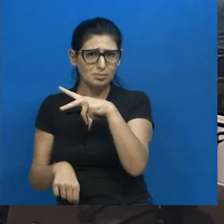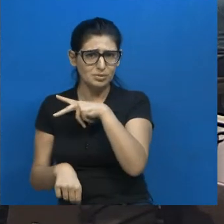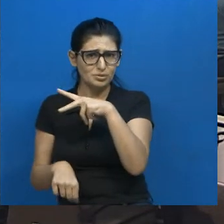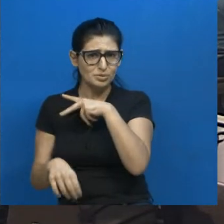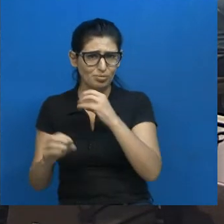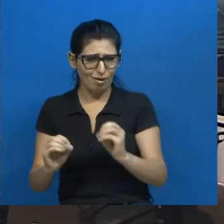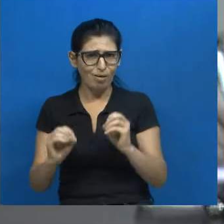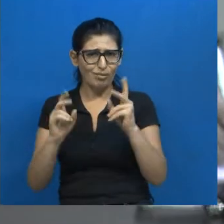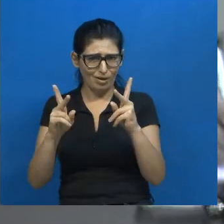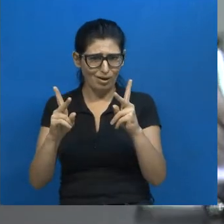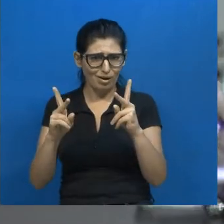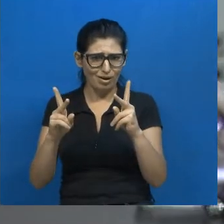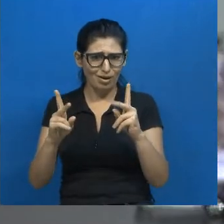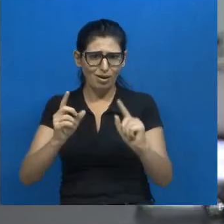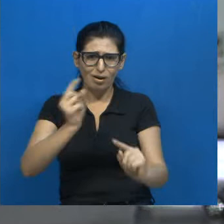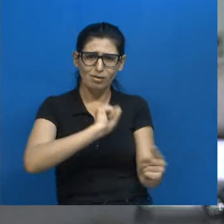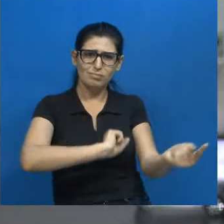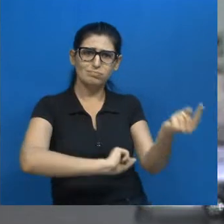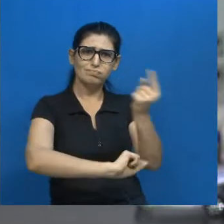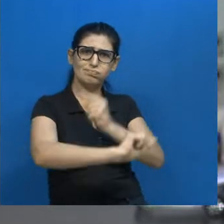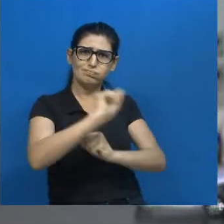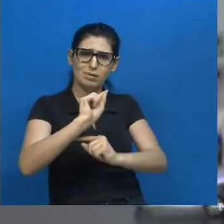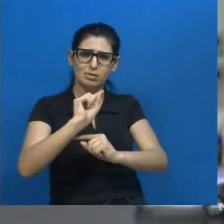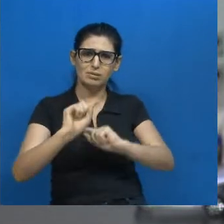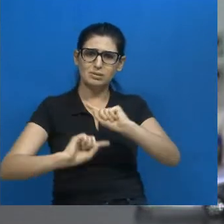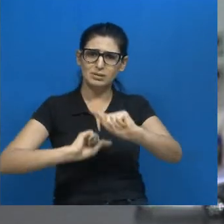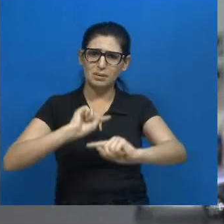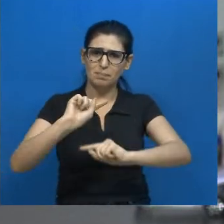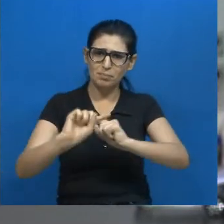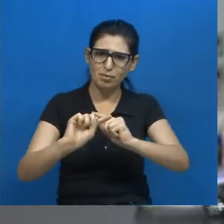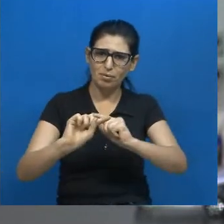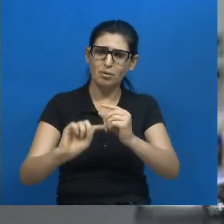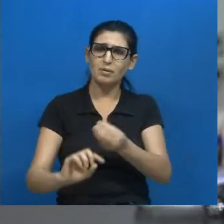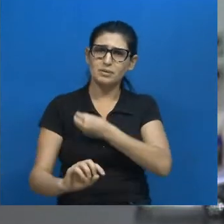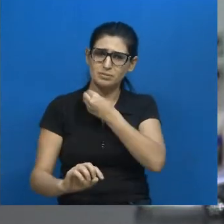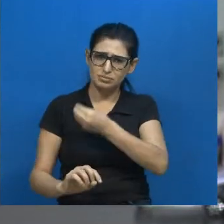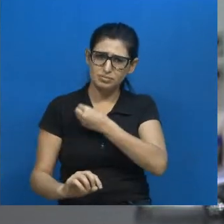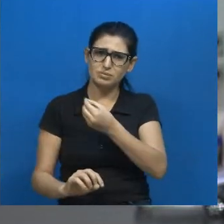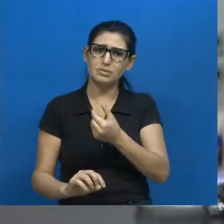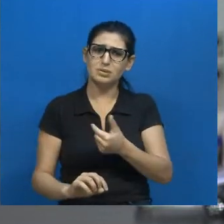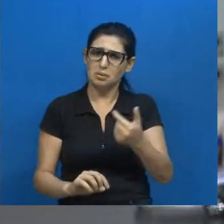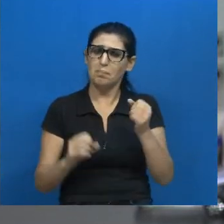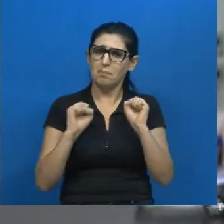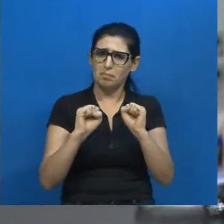um revezamento nas audiências públicas e a próxima, com certeza, ele estará.